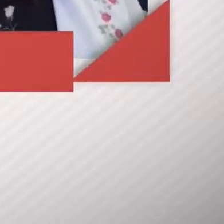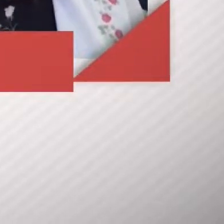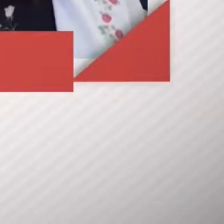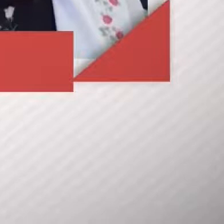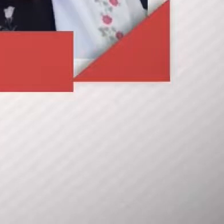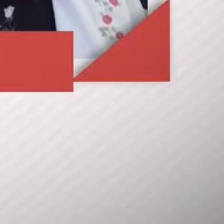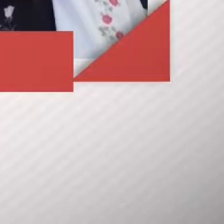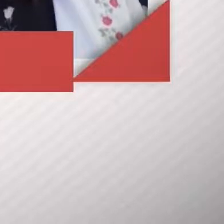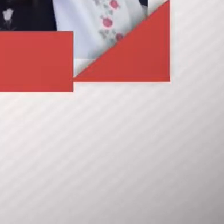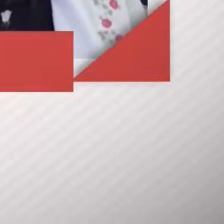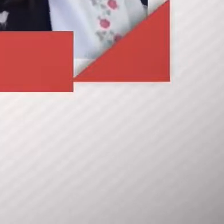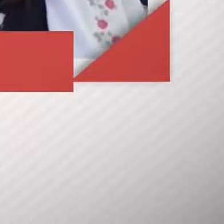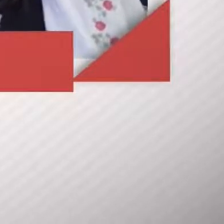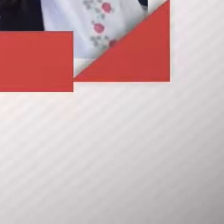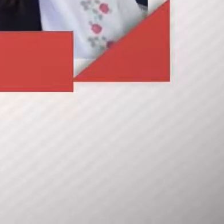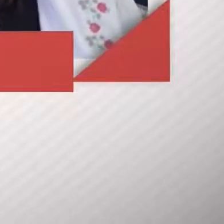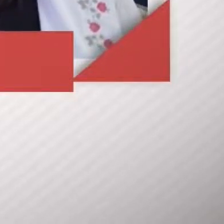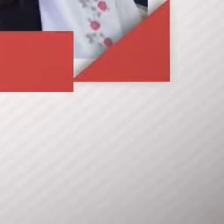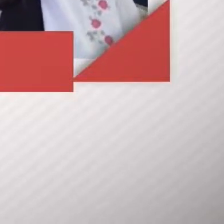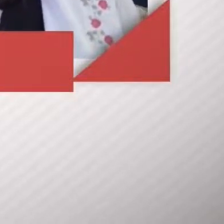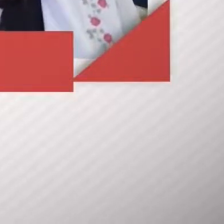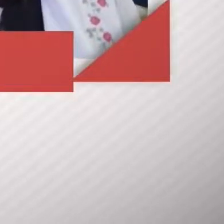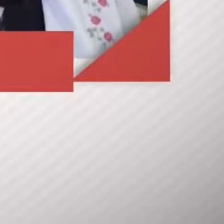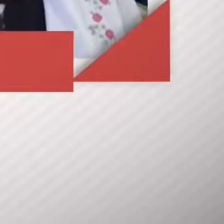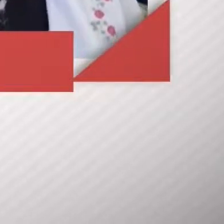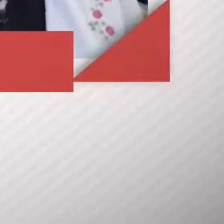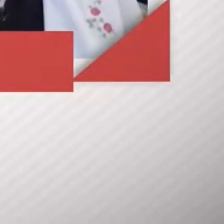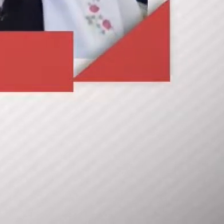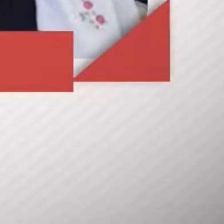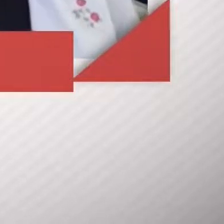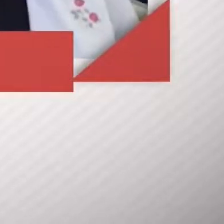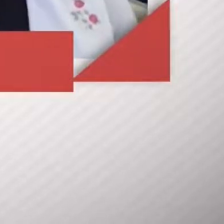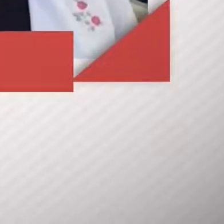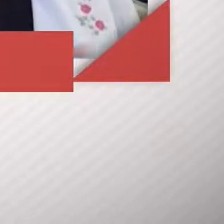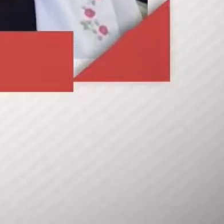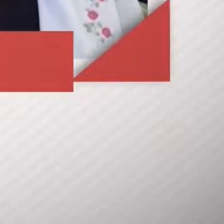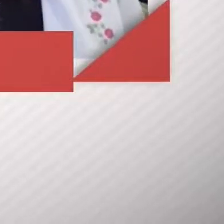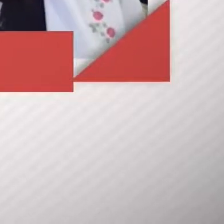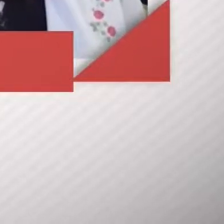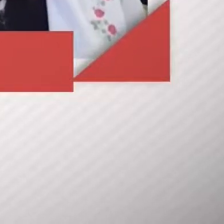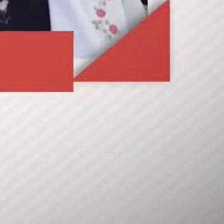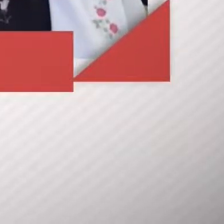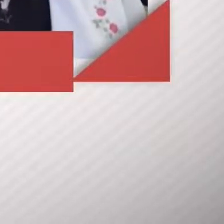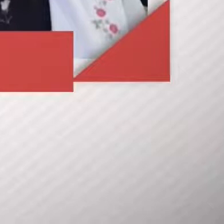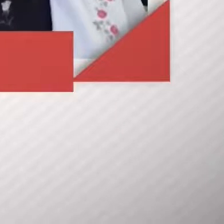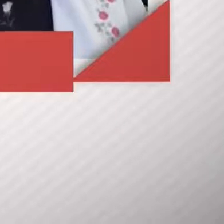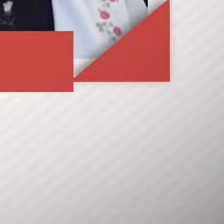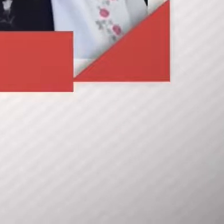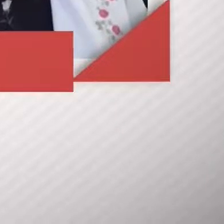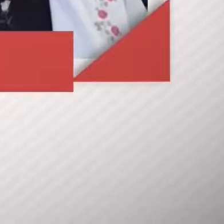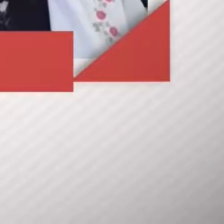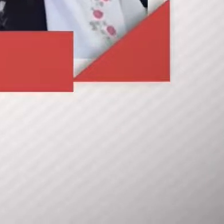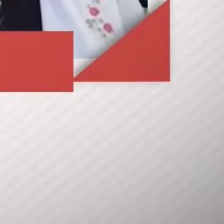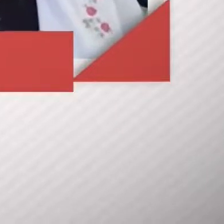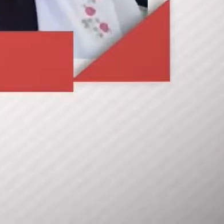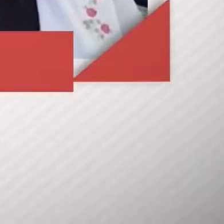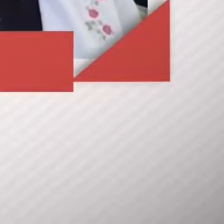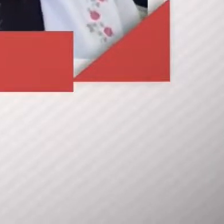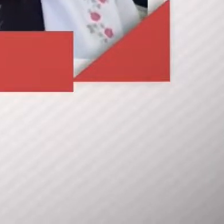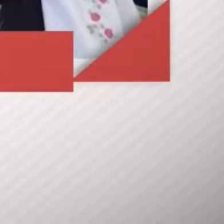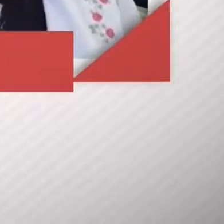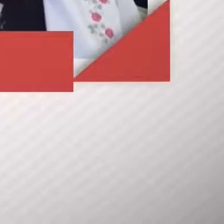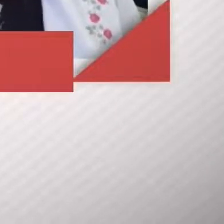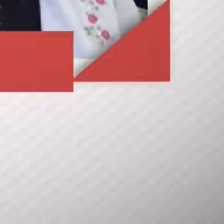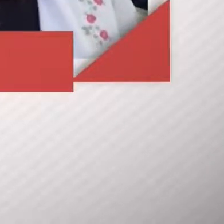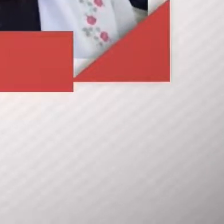um tecido responsável em levar os impulsos nervosos até o cérebro. Então, medula espinhal não tem nada a ver com medula óssea, tá? E